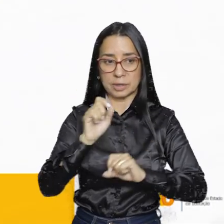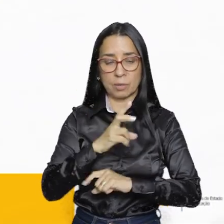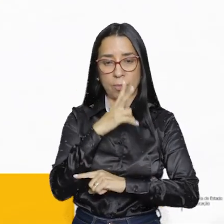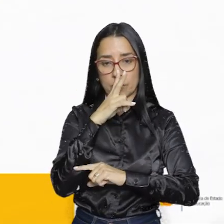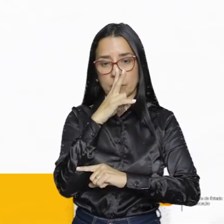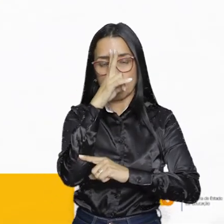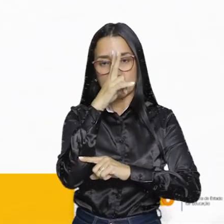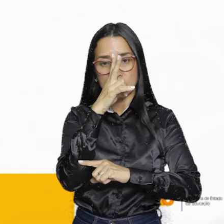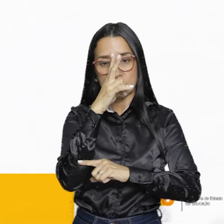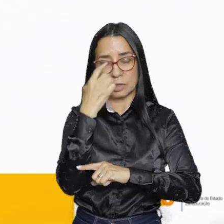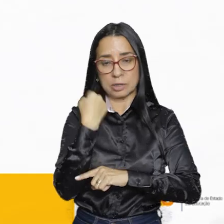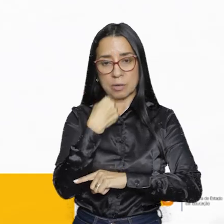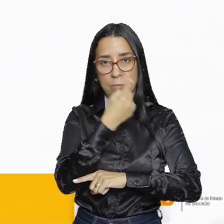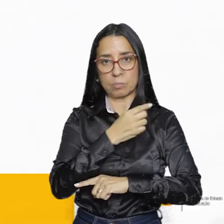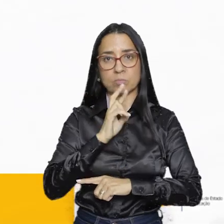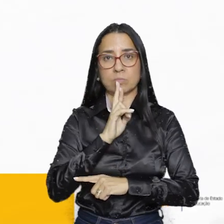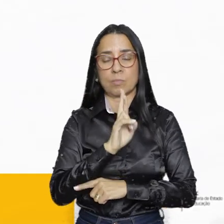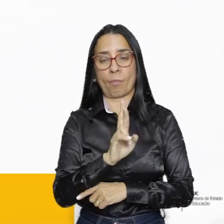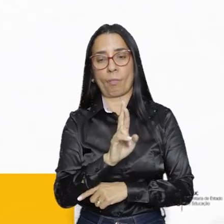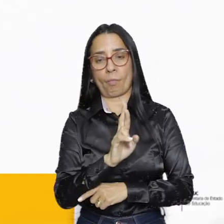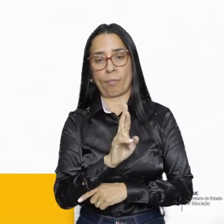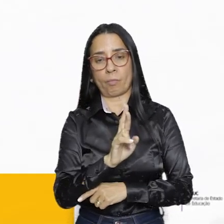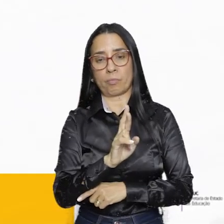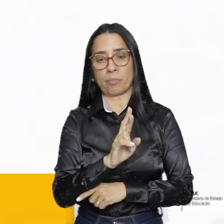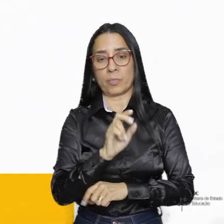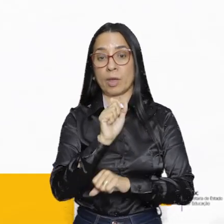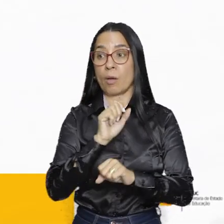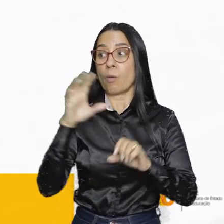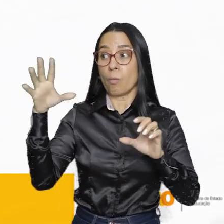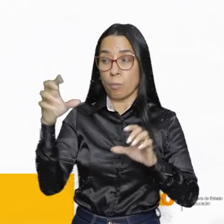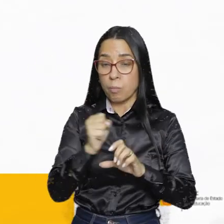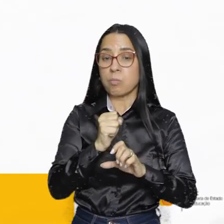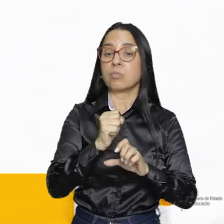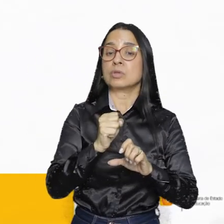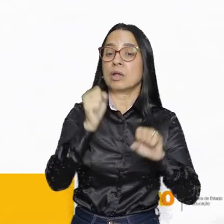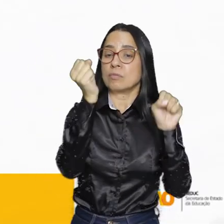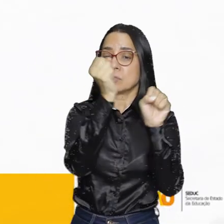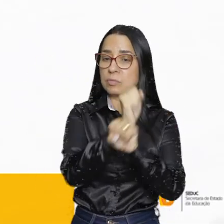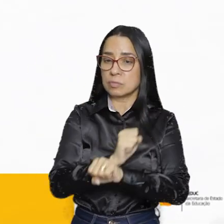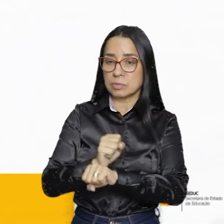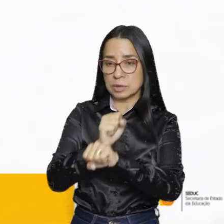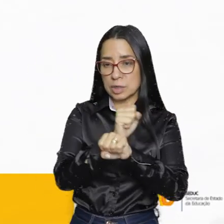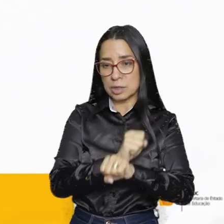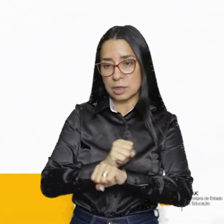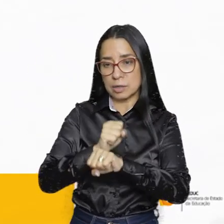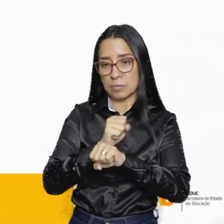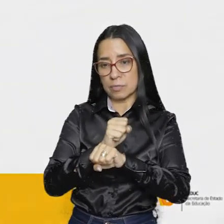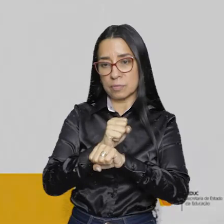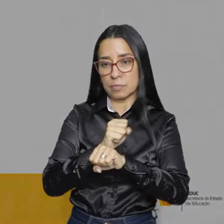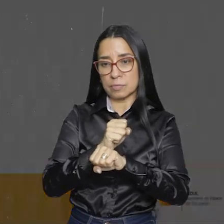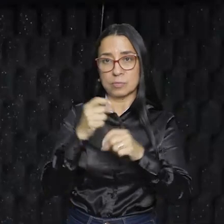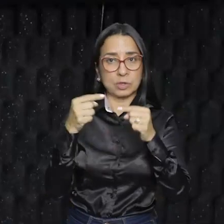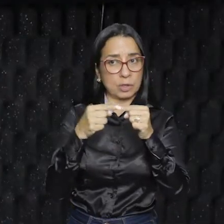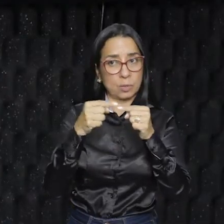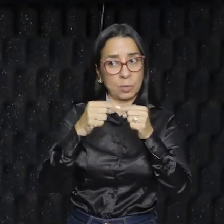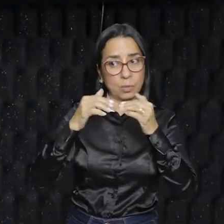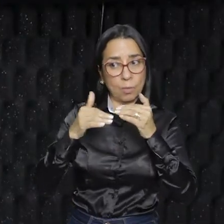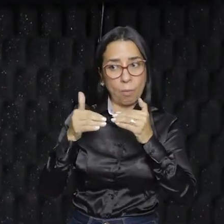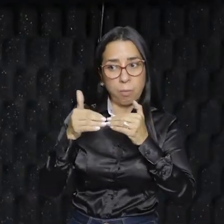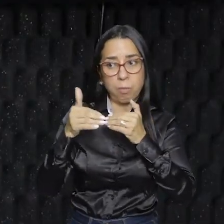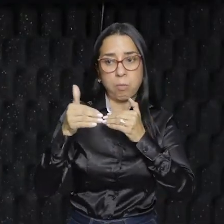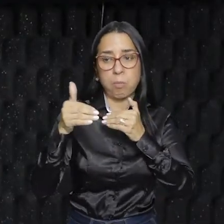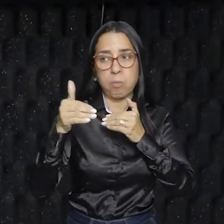reforçar a nossa resposta. O tráfico negreiro, conforme a expansão ultramarina crescia, as